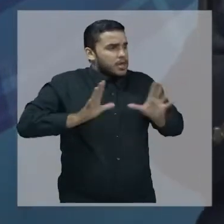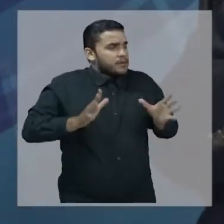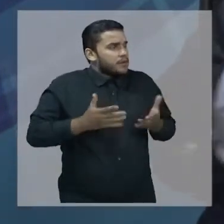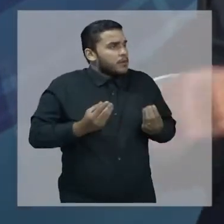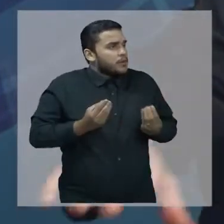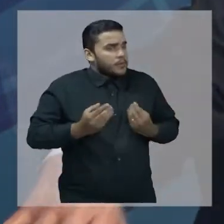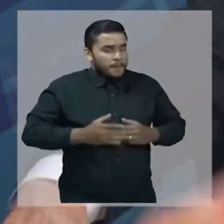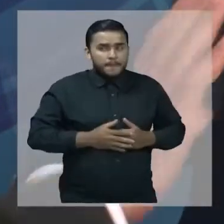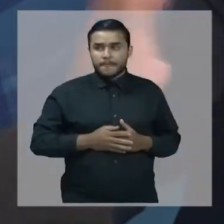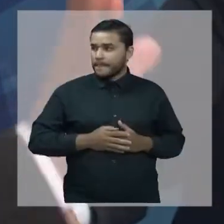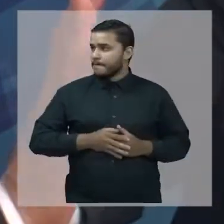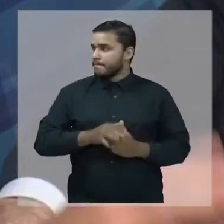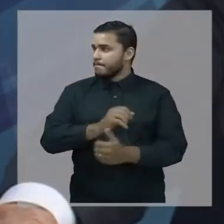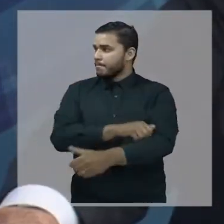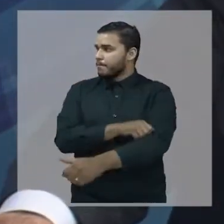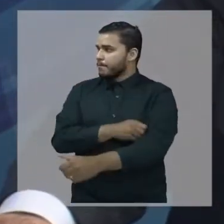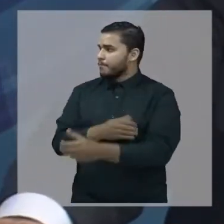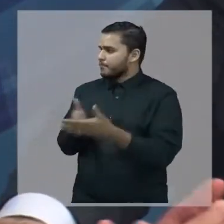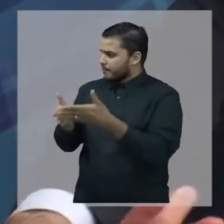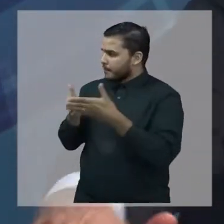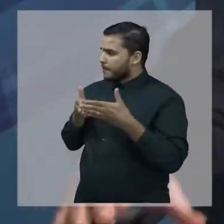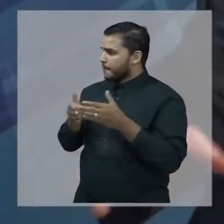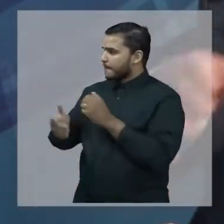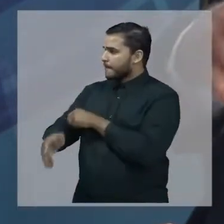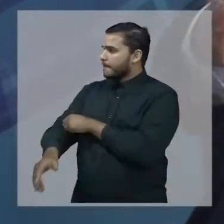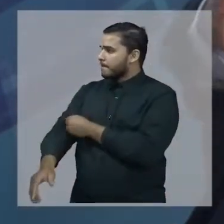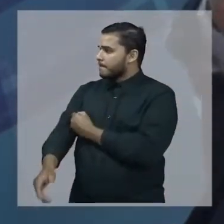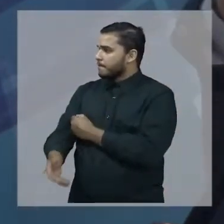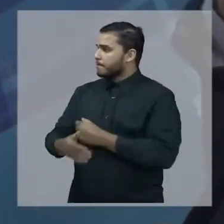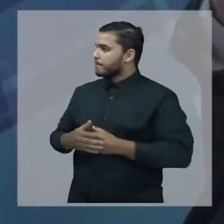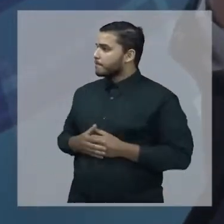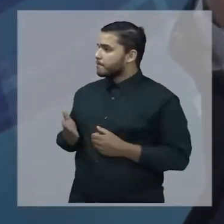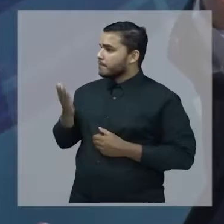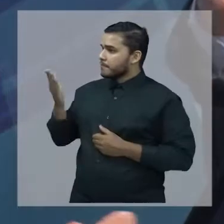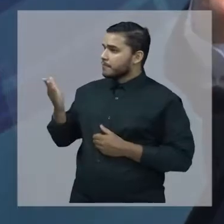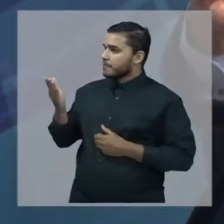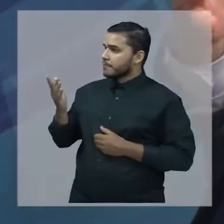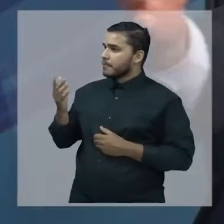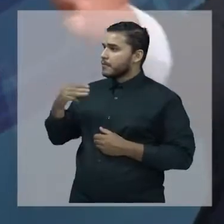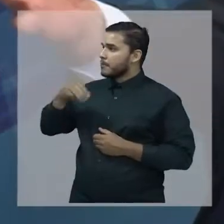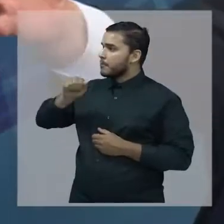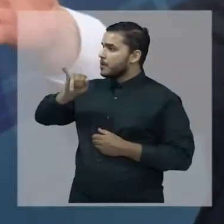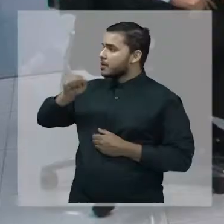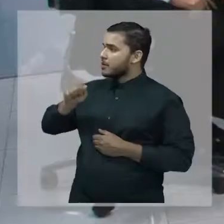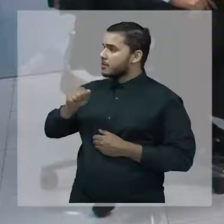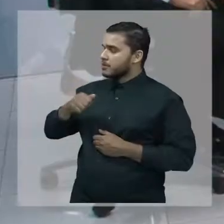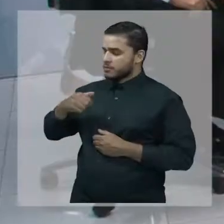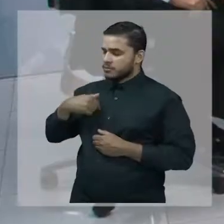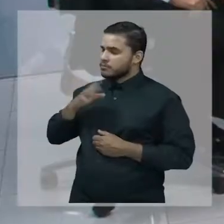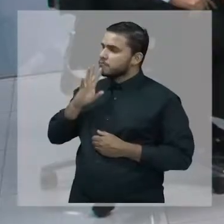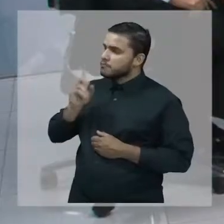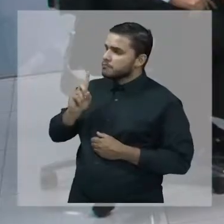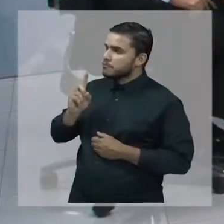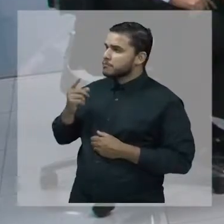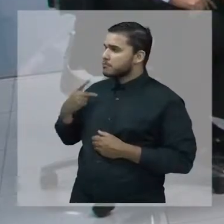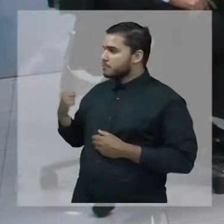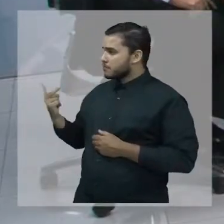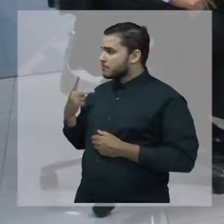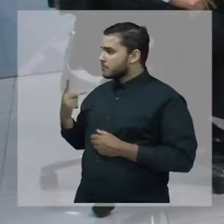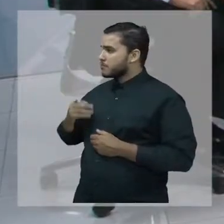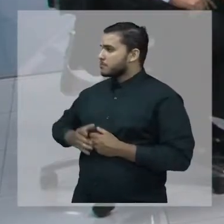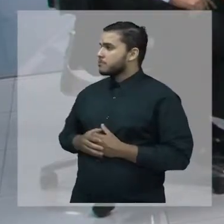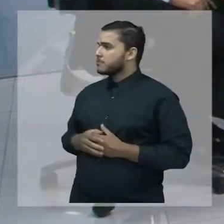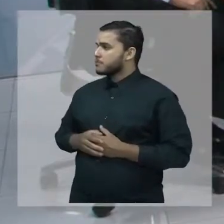tem autonomia. Não pode falar. Martônio, eu não sei bem a situação do Maia Pinto, mas a sua e a minha eu